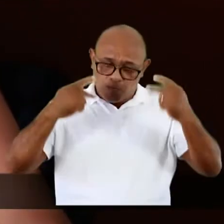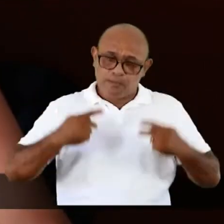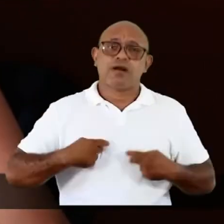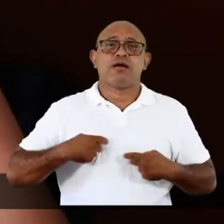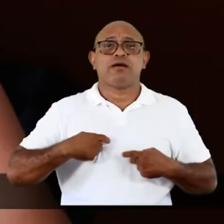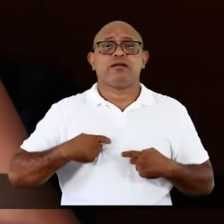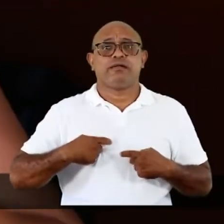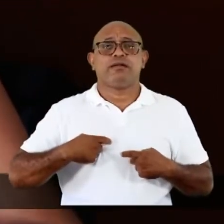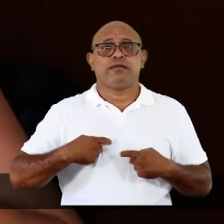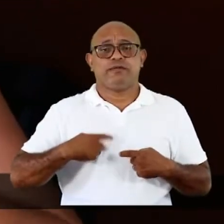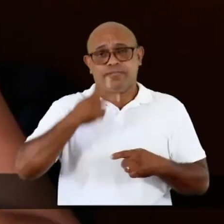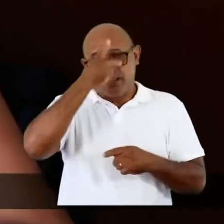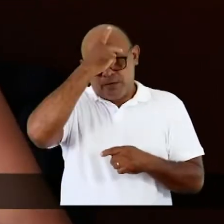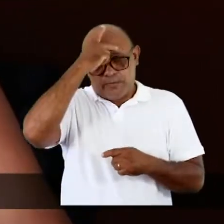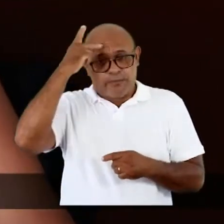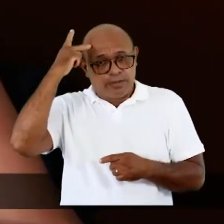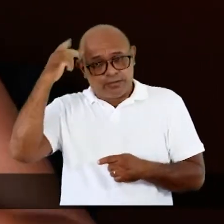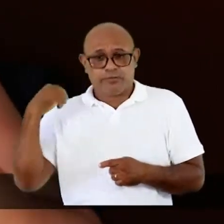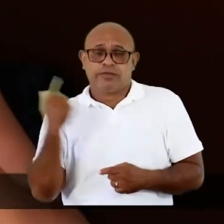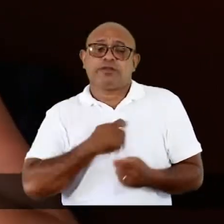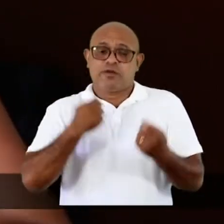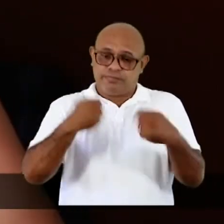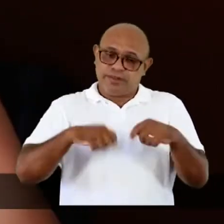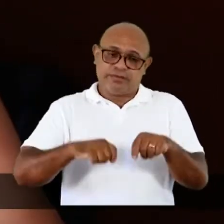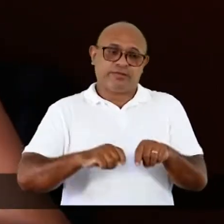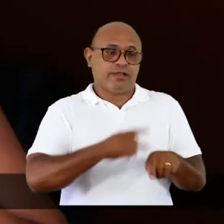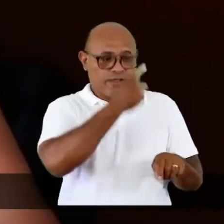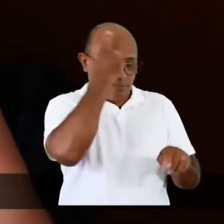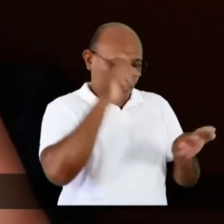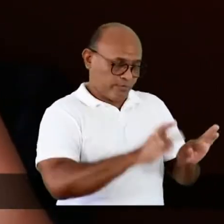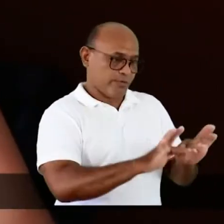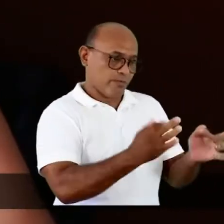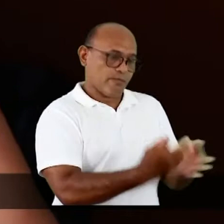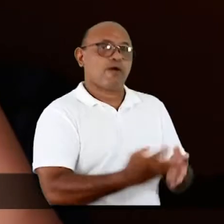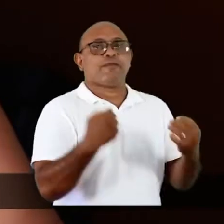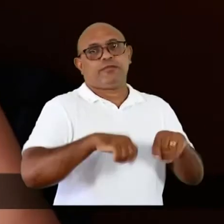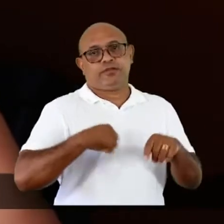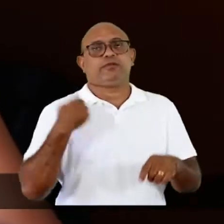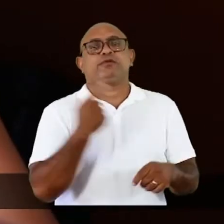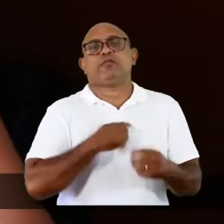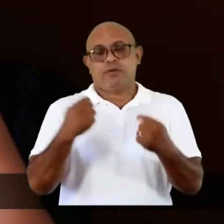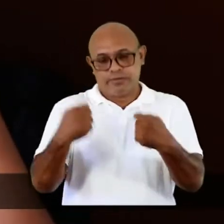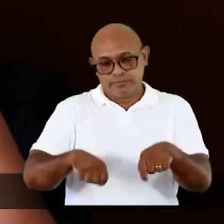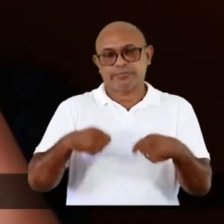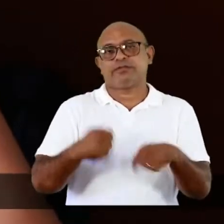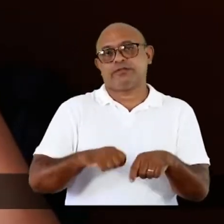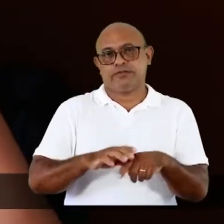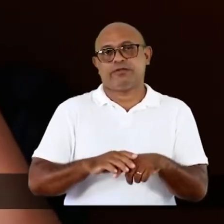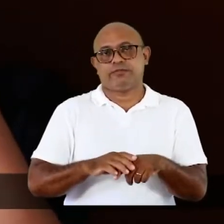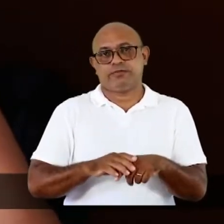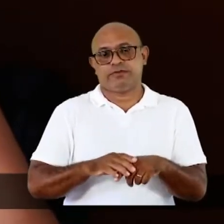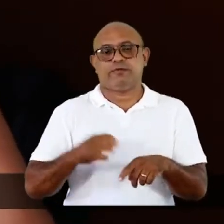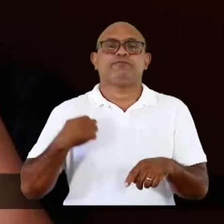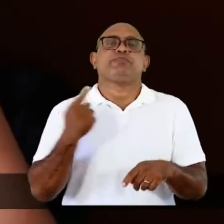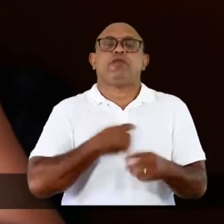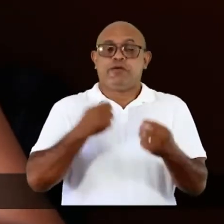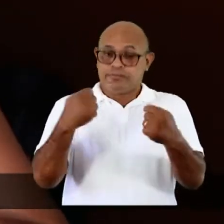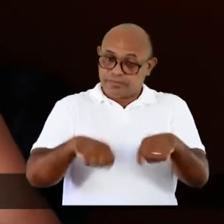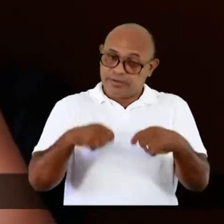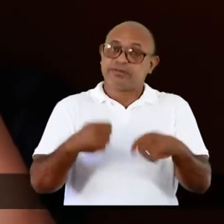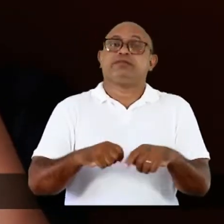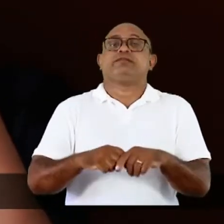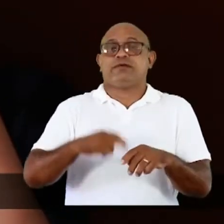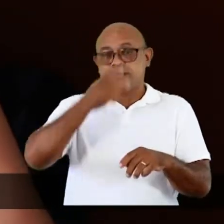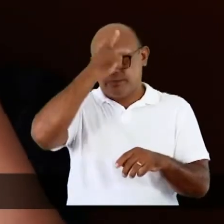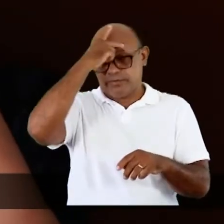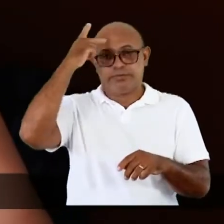de humanidade, de pessoas que a gente precisa, que o pobre necessita, que é o que a gente precisa. A gente precisa